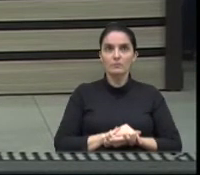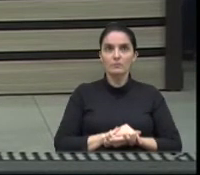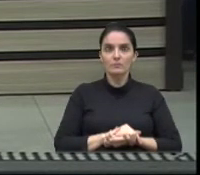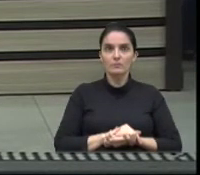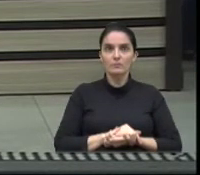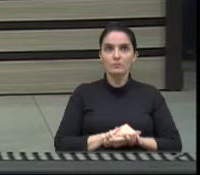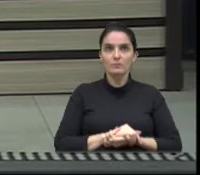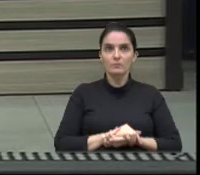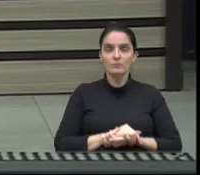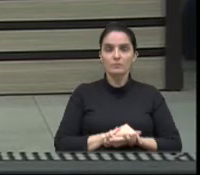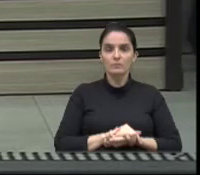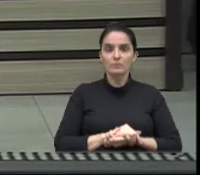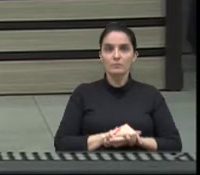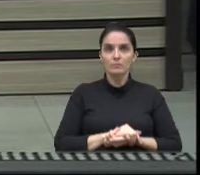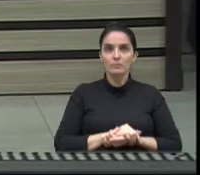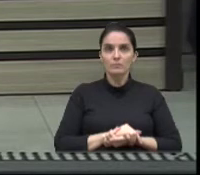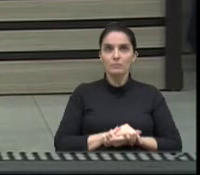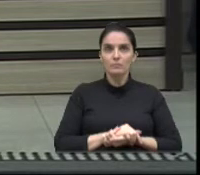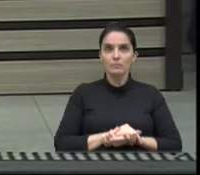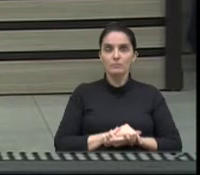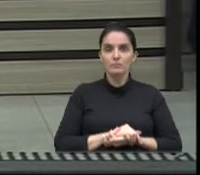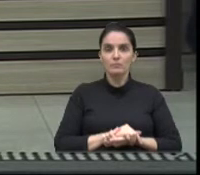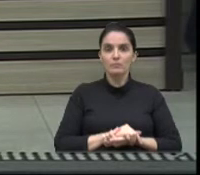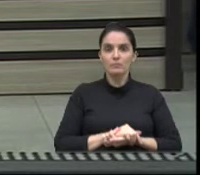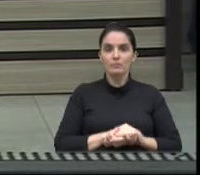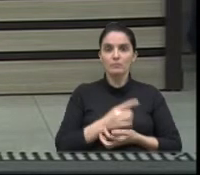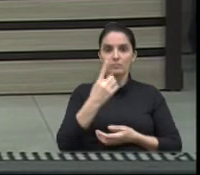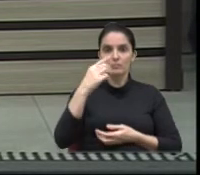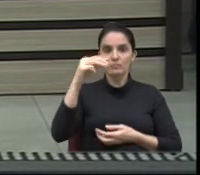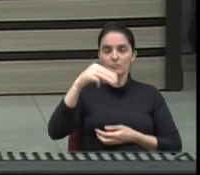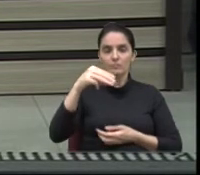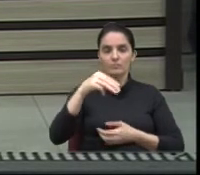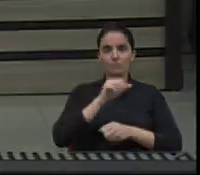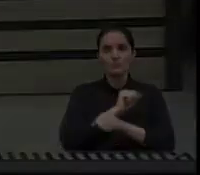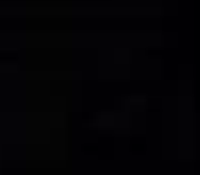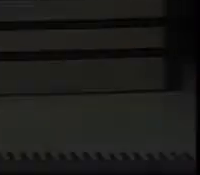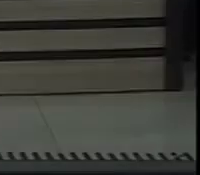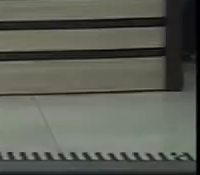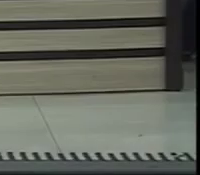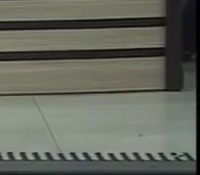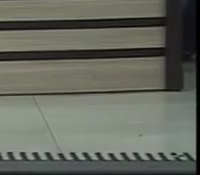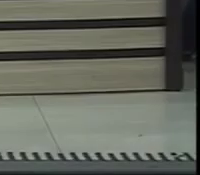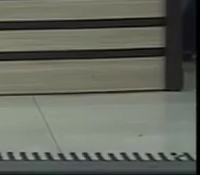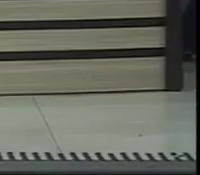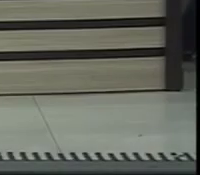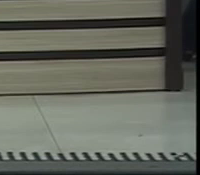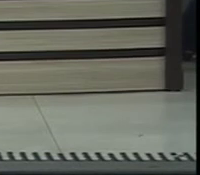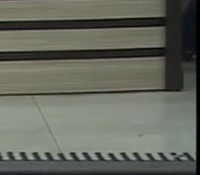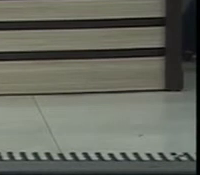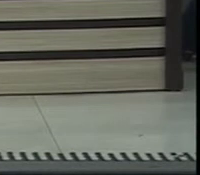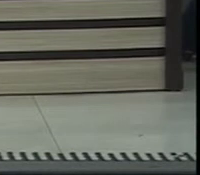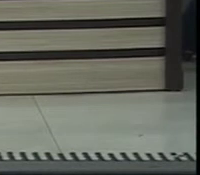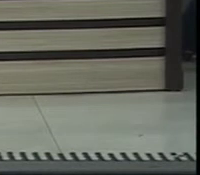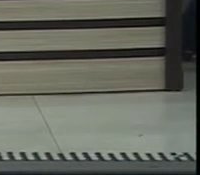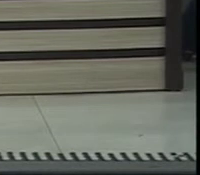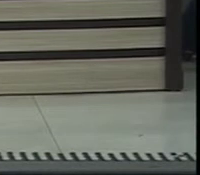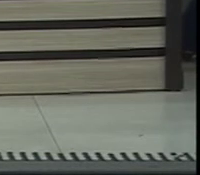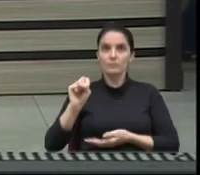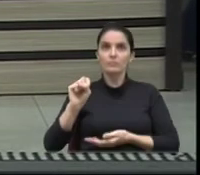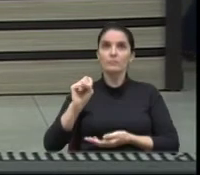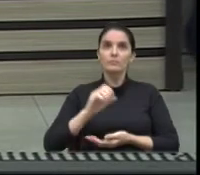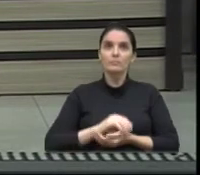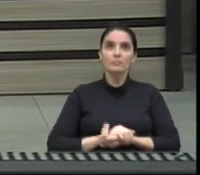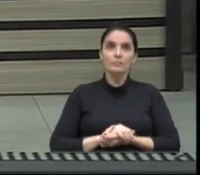Está suspensa a sessão por um minuto. Número 38/2017. Eu quero